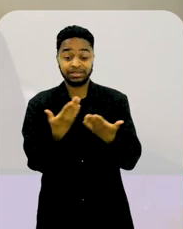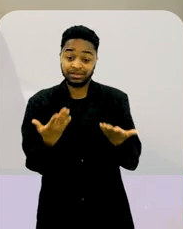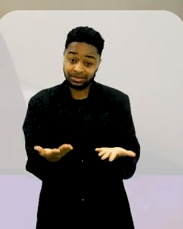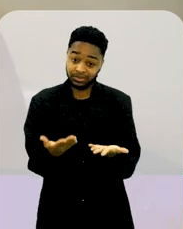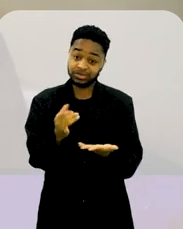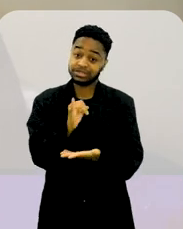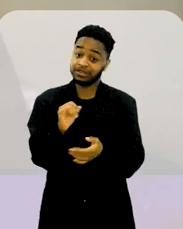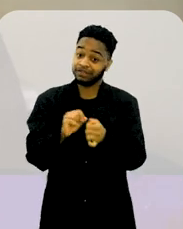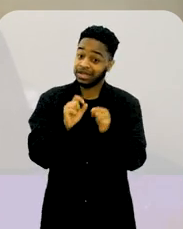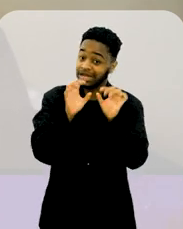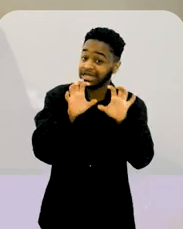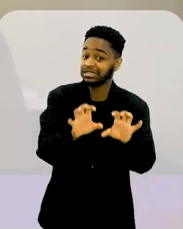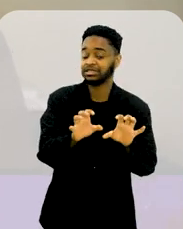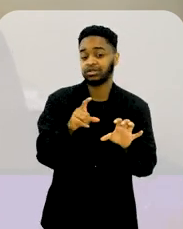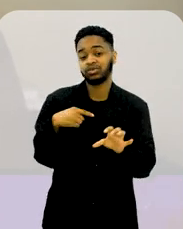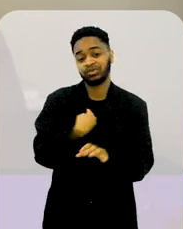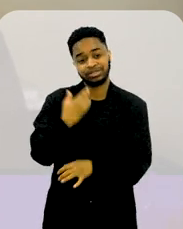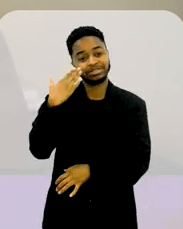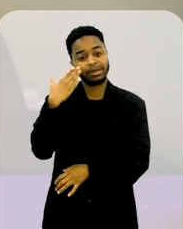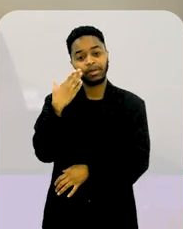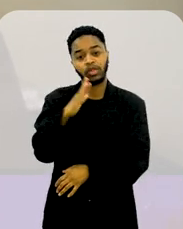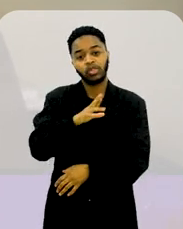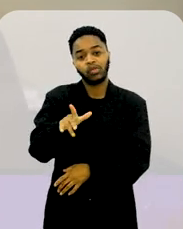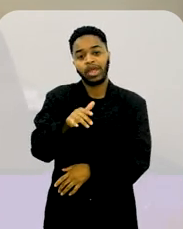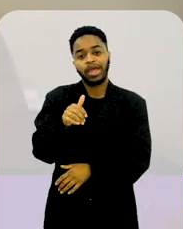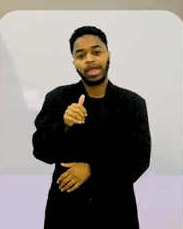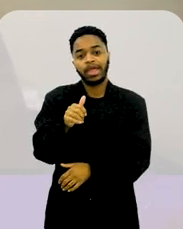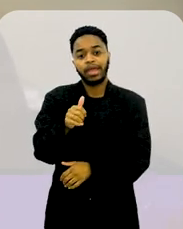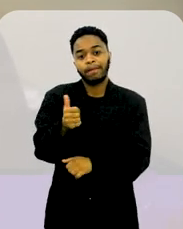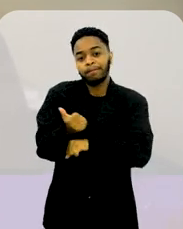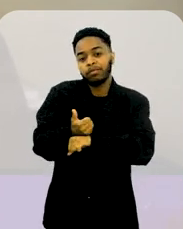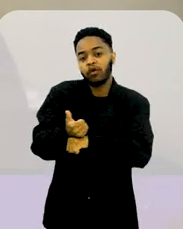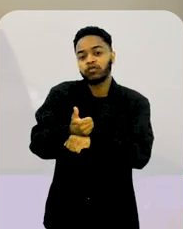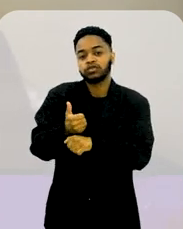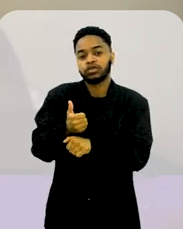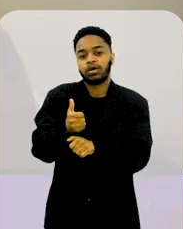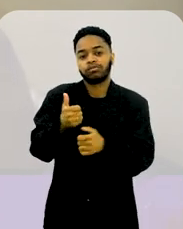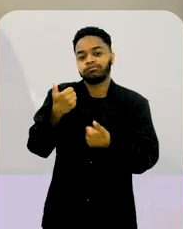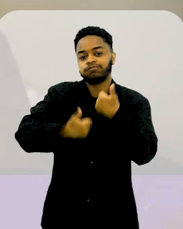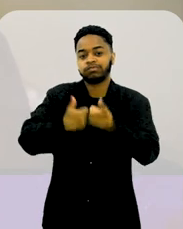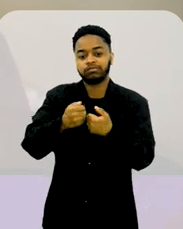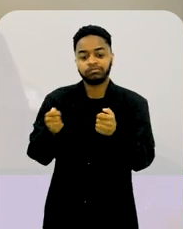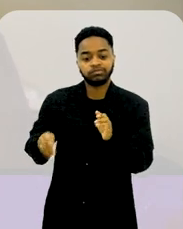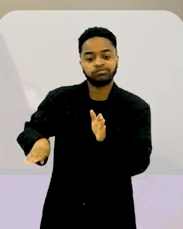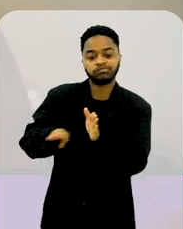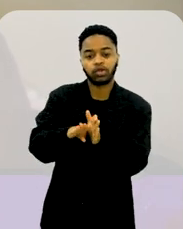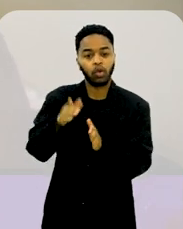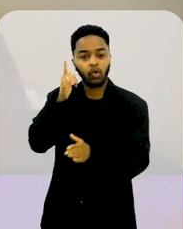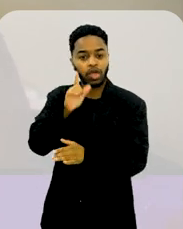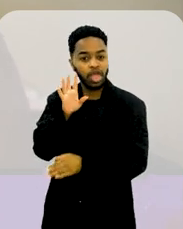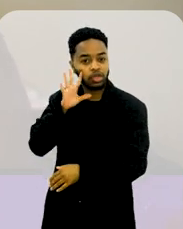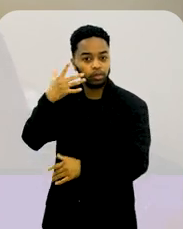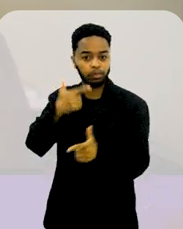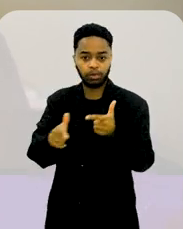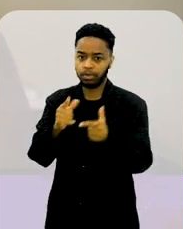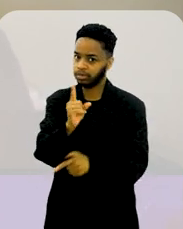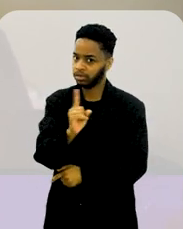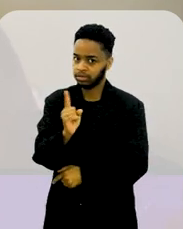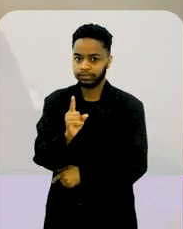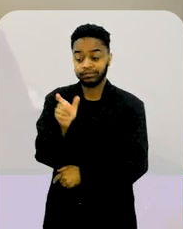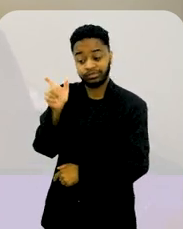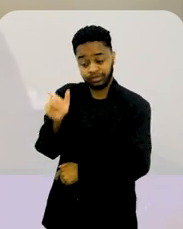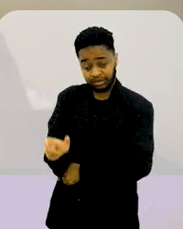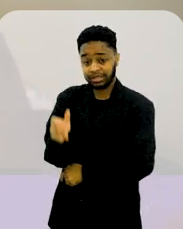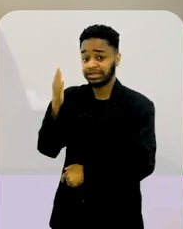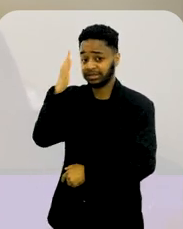investe né Rui a gente sabe não investe em jogadores que chegam para resolver o problema do Vasco jogadores que chegam